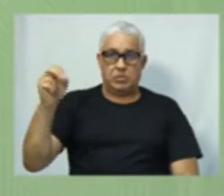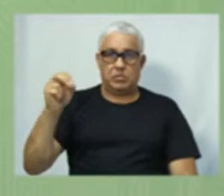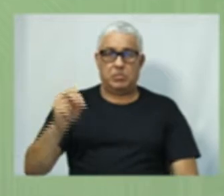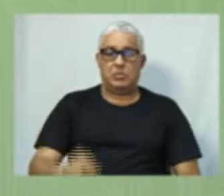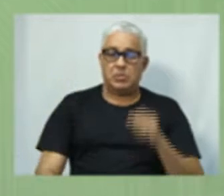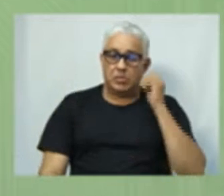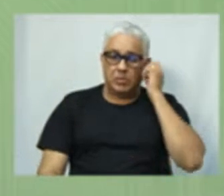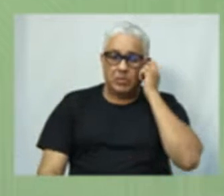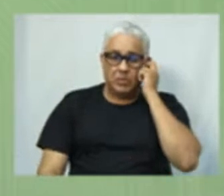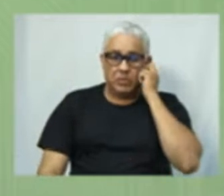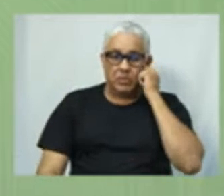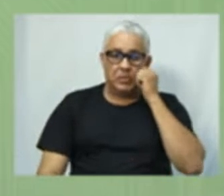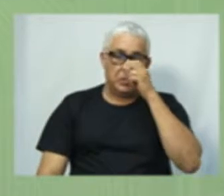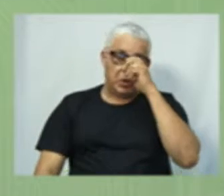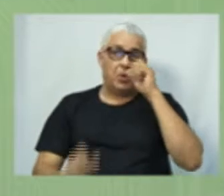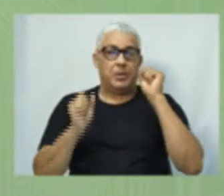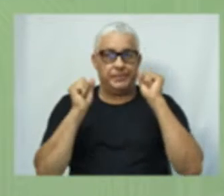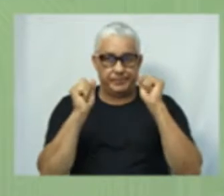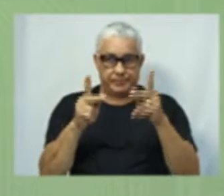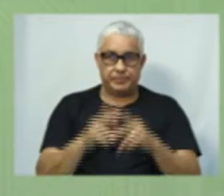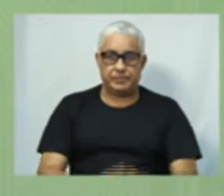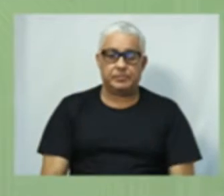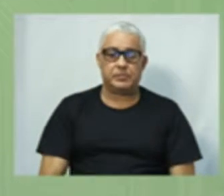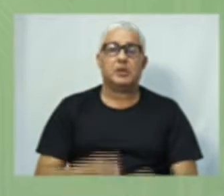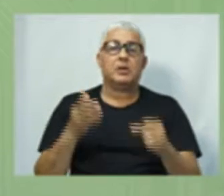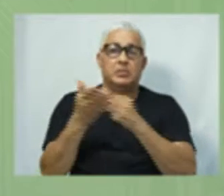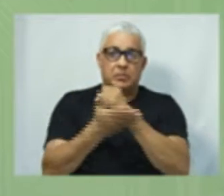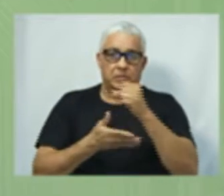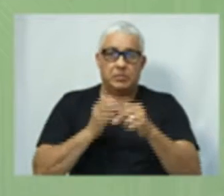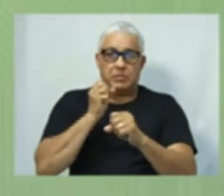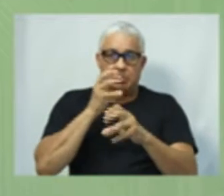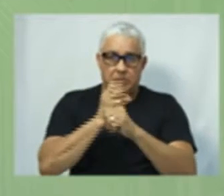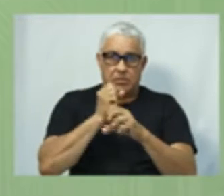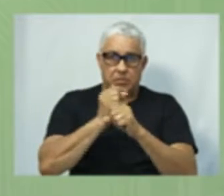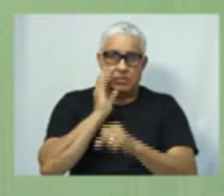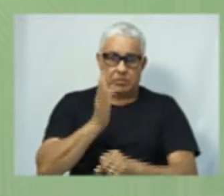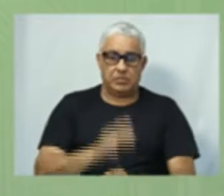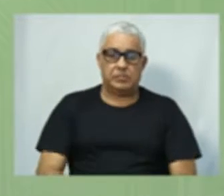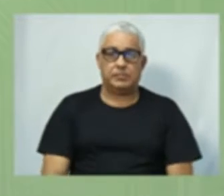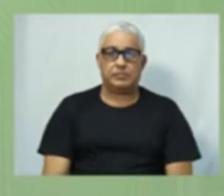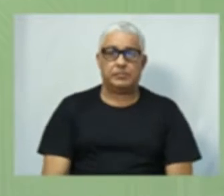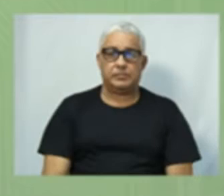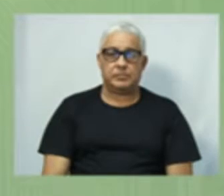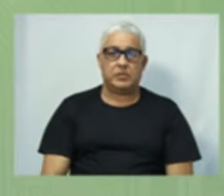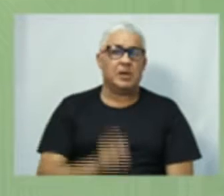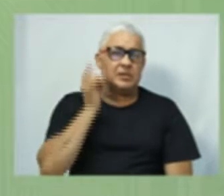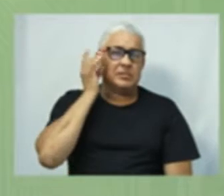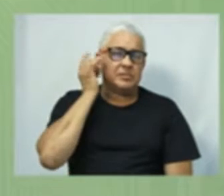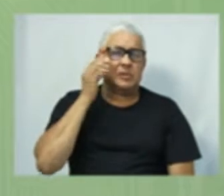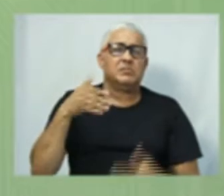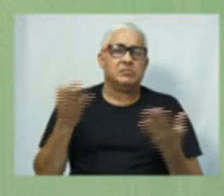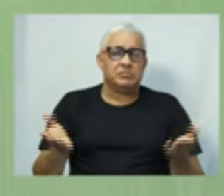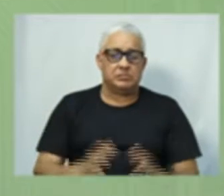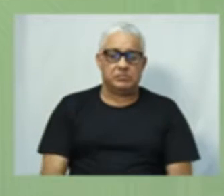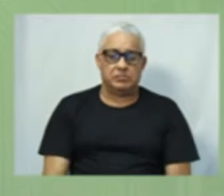245.500. Tá, professor, já falou da base de cálculo, isso aqui. Mas vamos pelo jeito mais fácil. Qual é o jeito mais